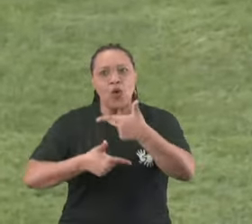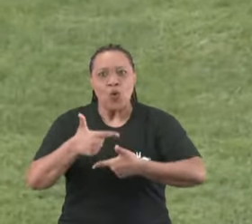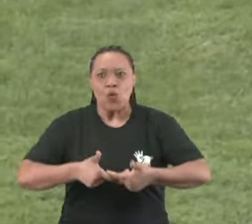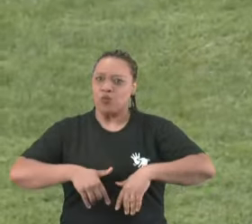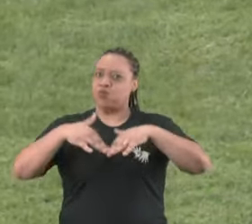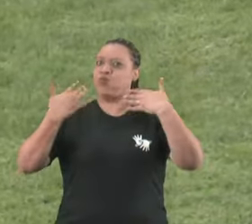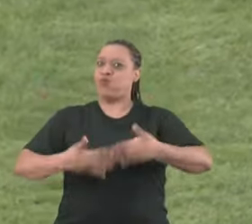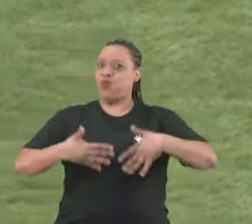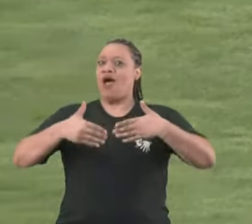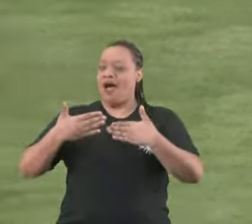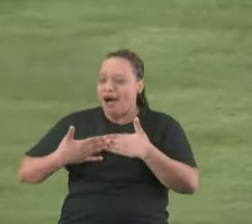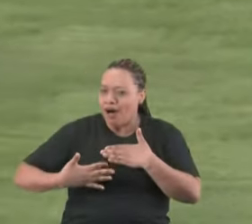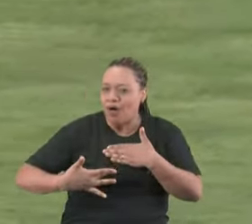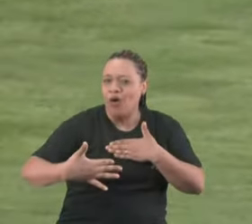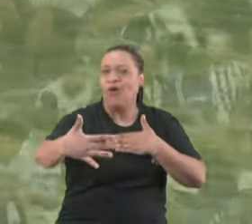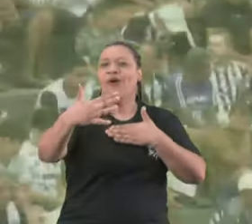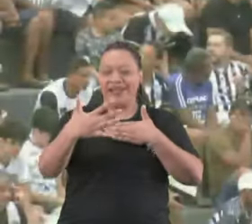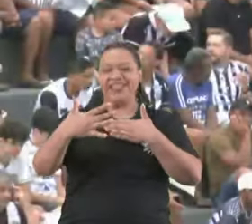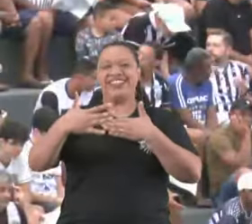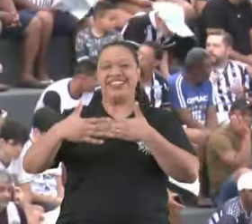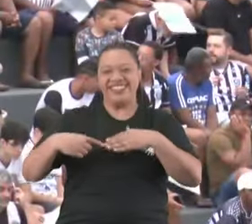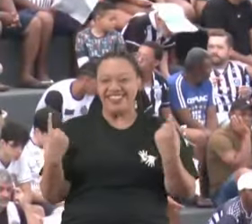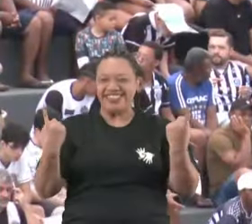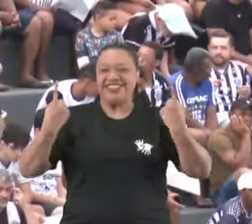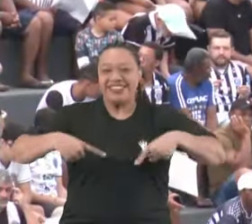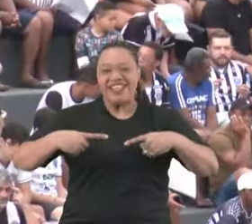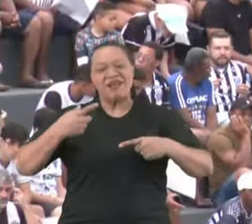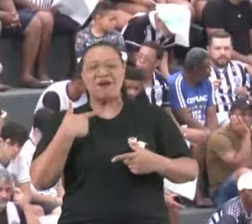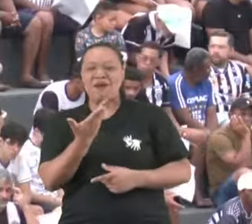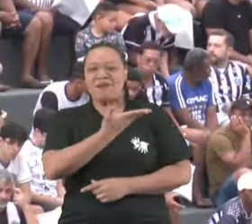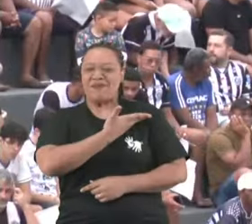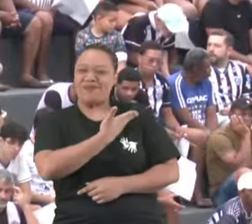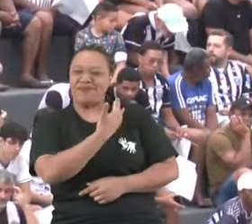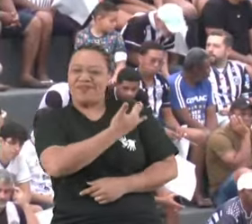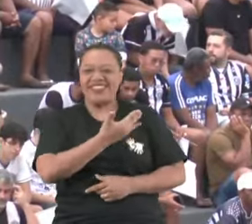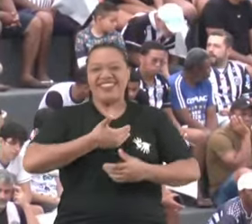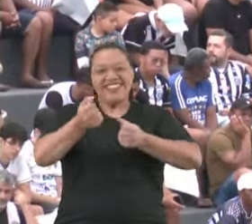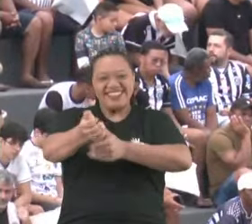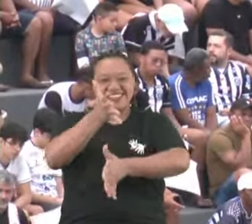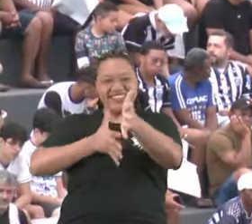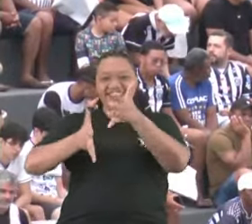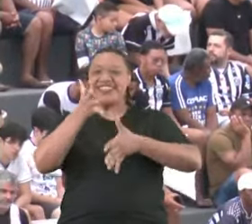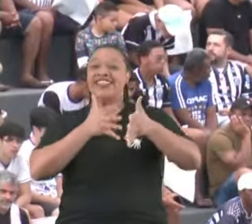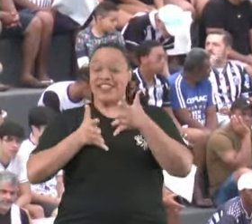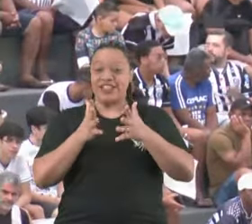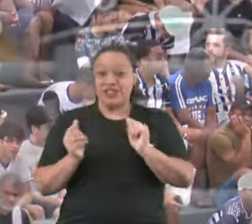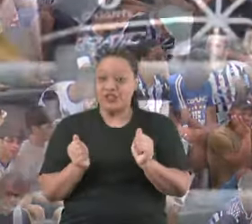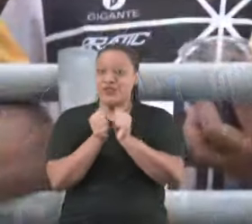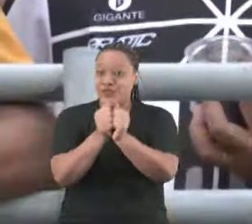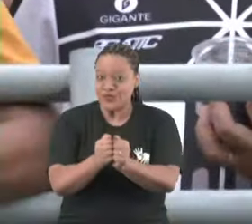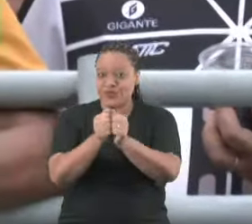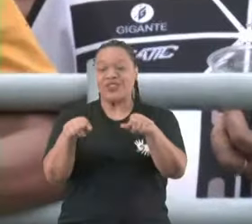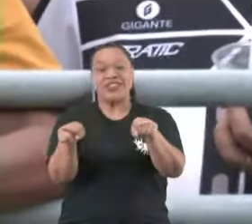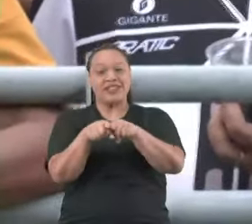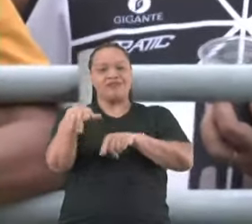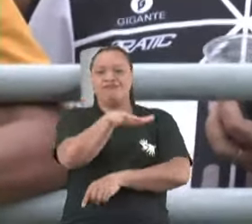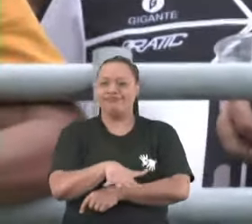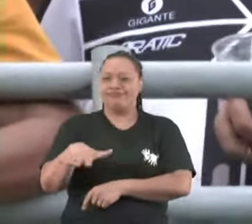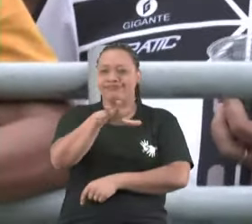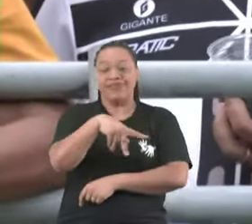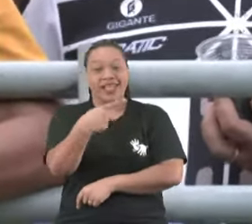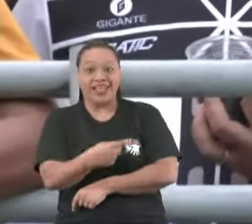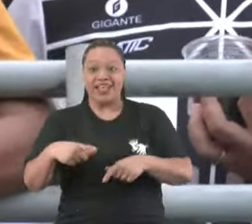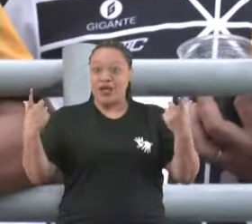também faz ao longo de toda a competição o meu parceiro de comentários, ele que está aqui ao meu lado nas tribunas do estádio Coraci da